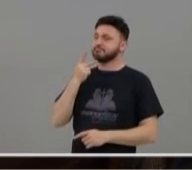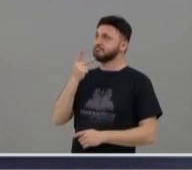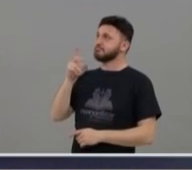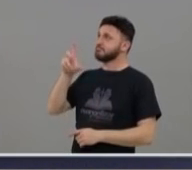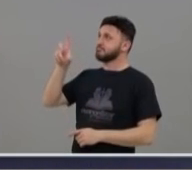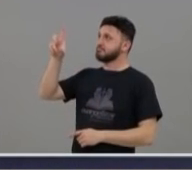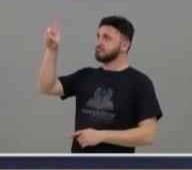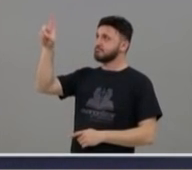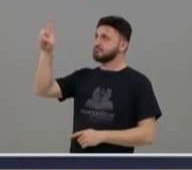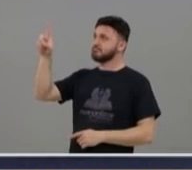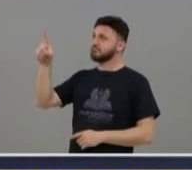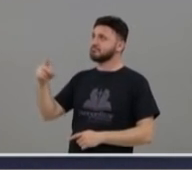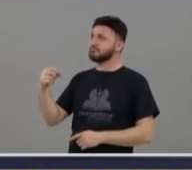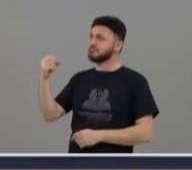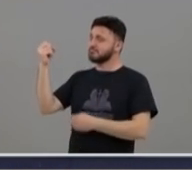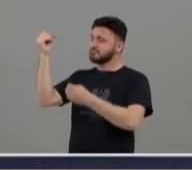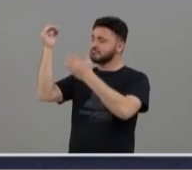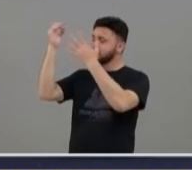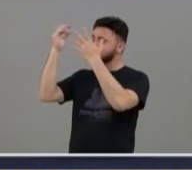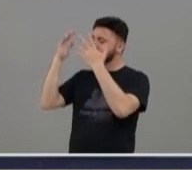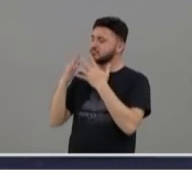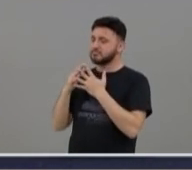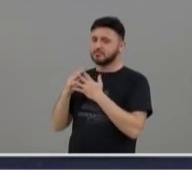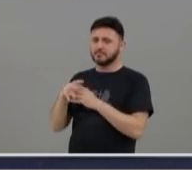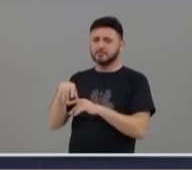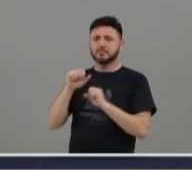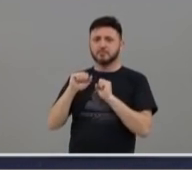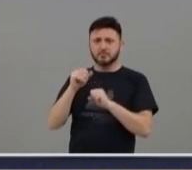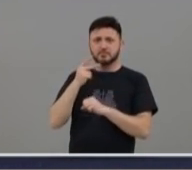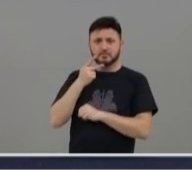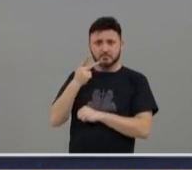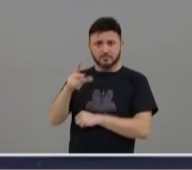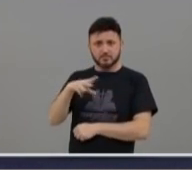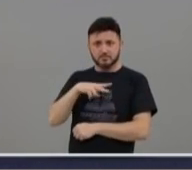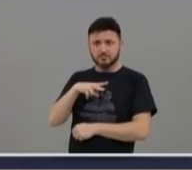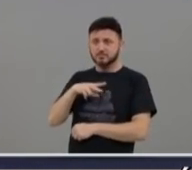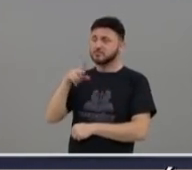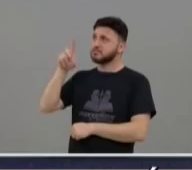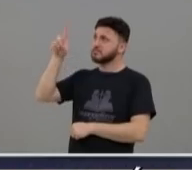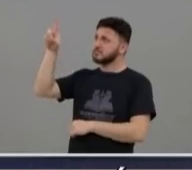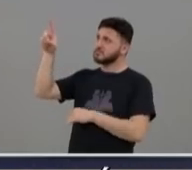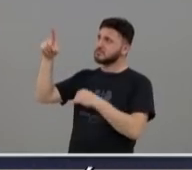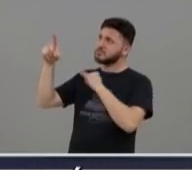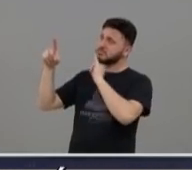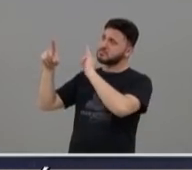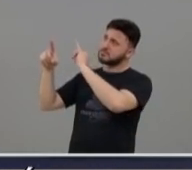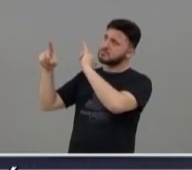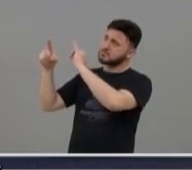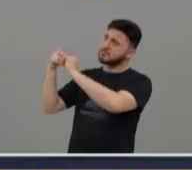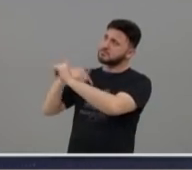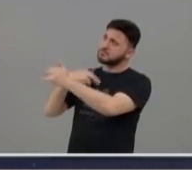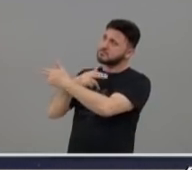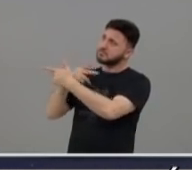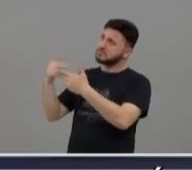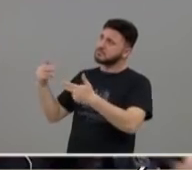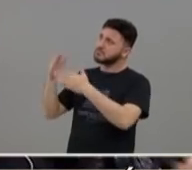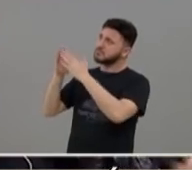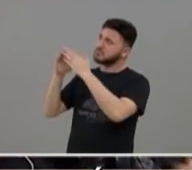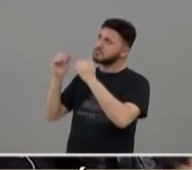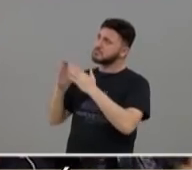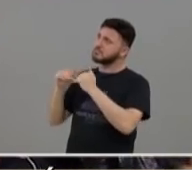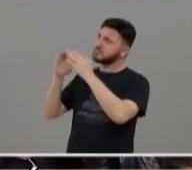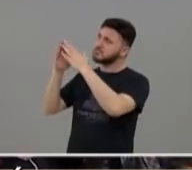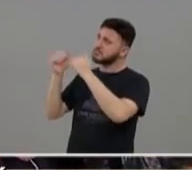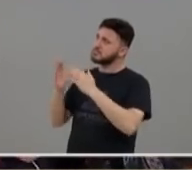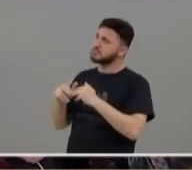diga para ele qual é a sua graça. Vai dizendo para ele, sem nenhum medo, vai oferecendo tudo para o Senhor. E